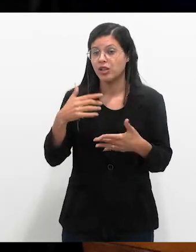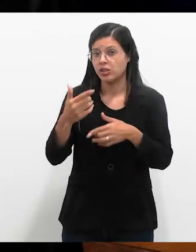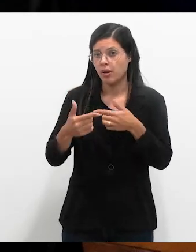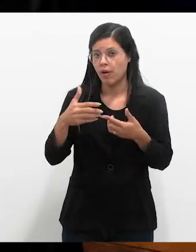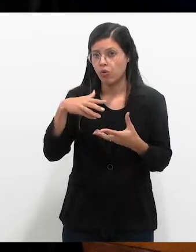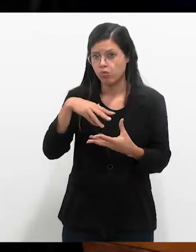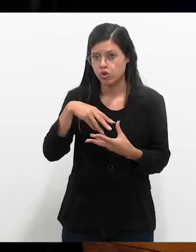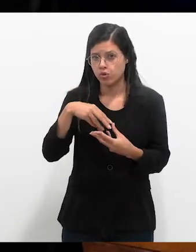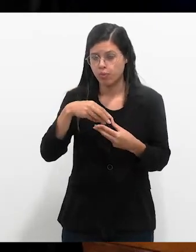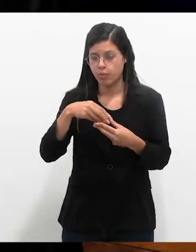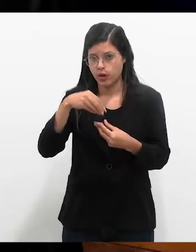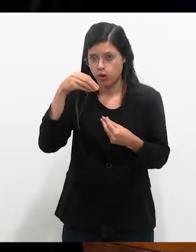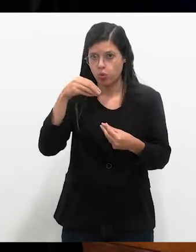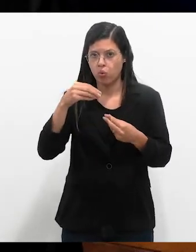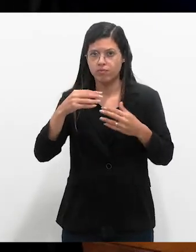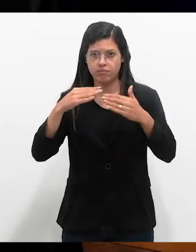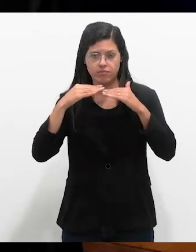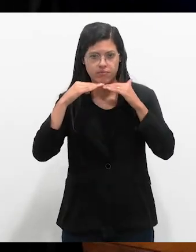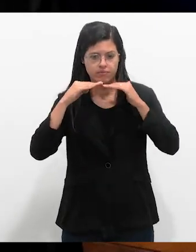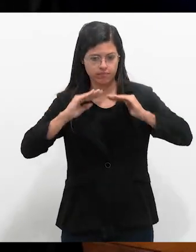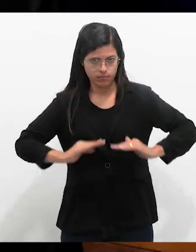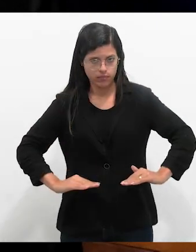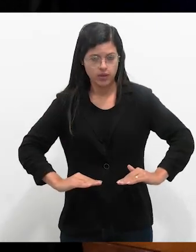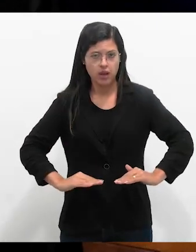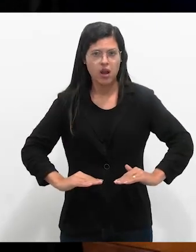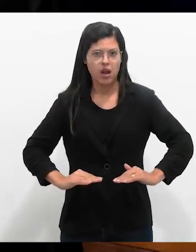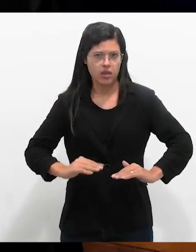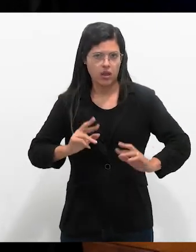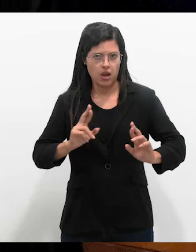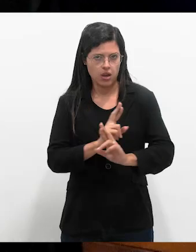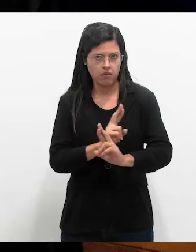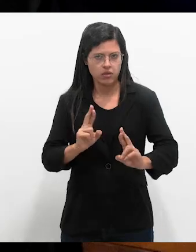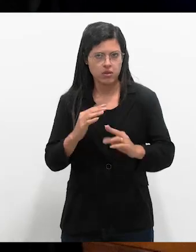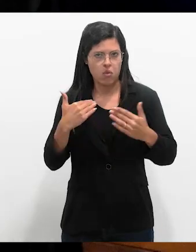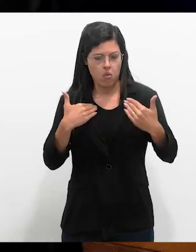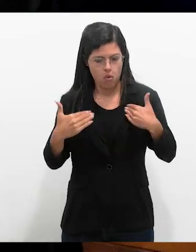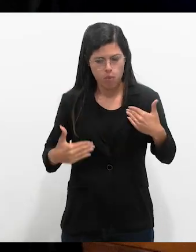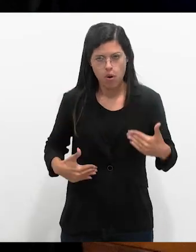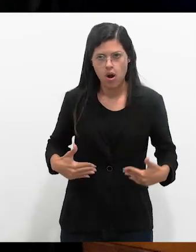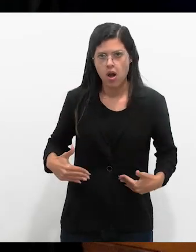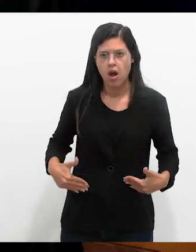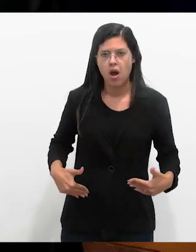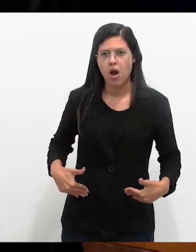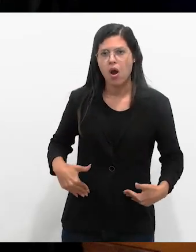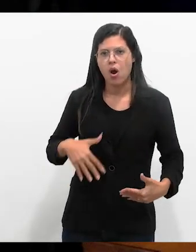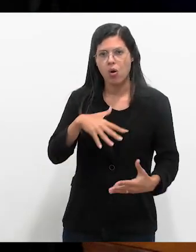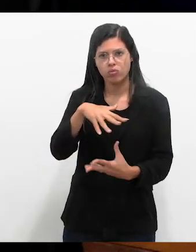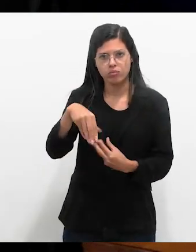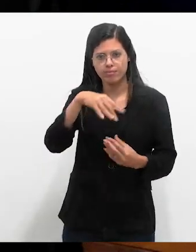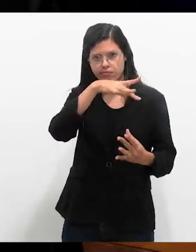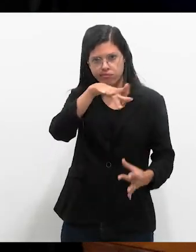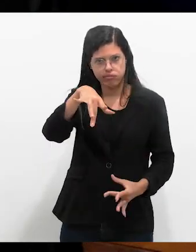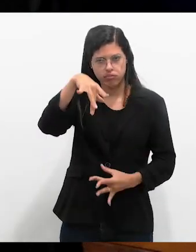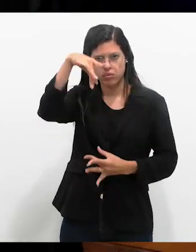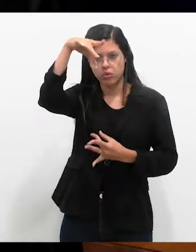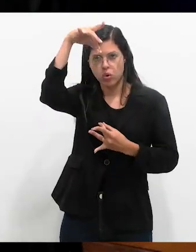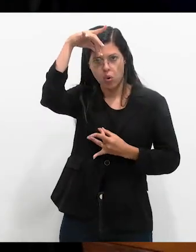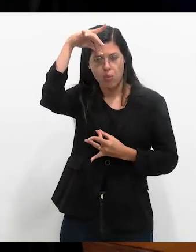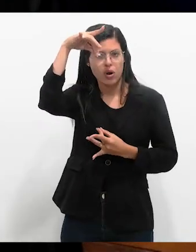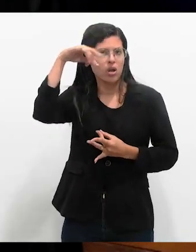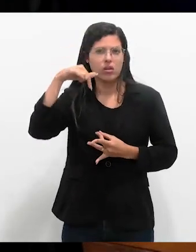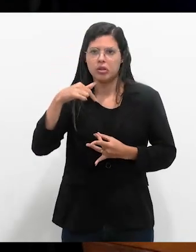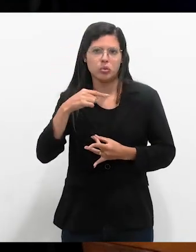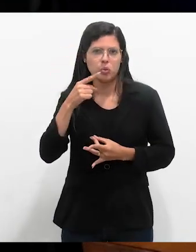trabalha o espírito do pescoço para baixo, na relação realmente corporal, física, aquele espírito que nos toma, que quando